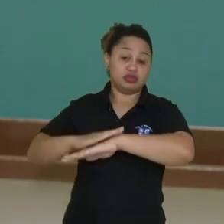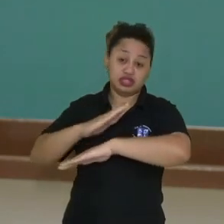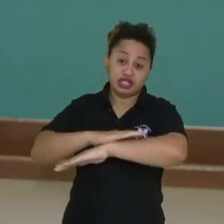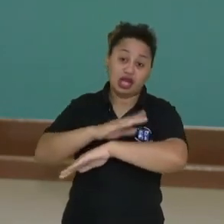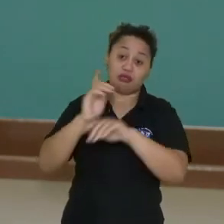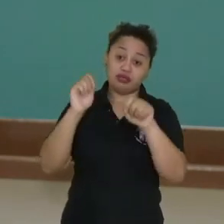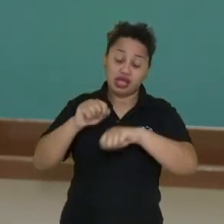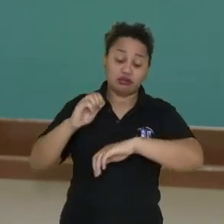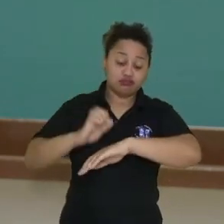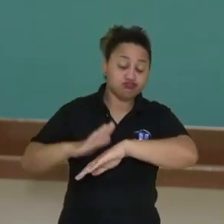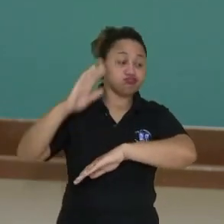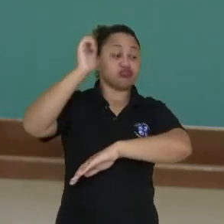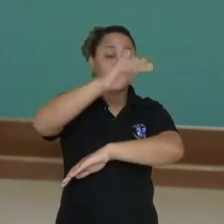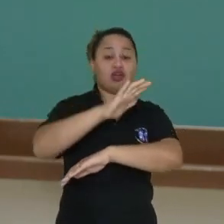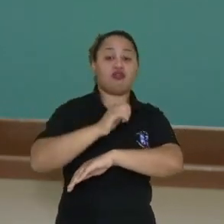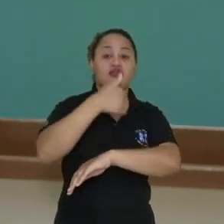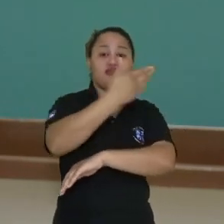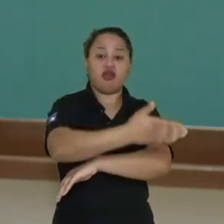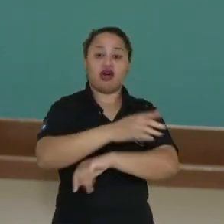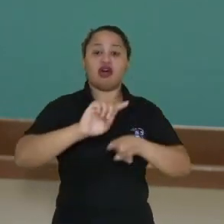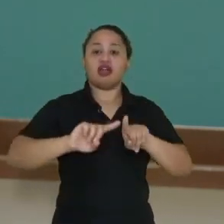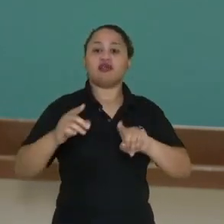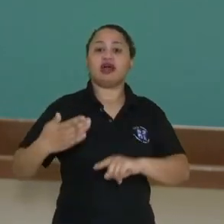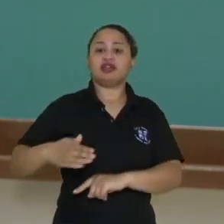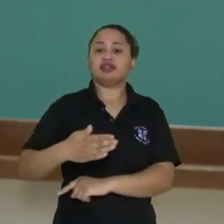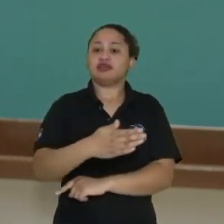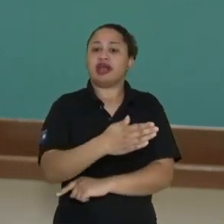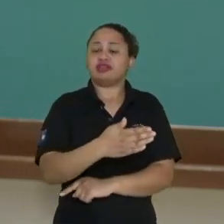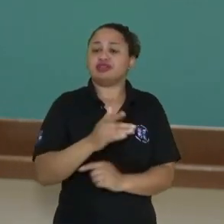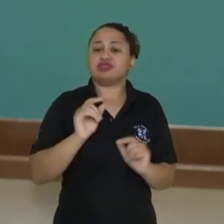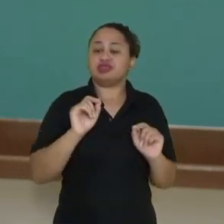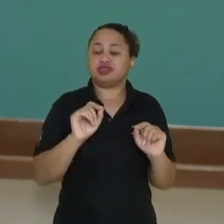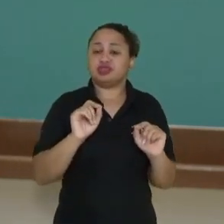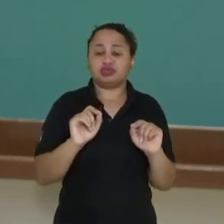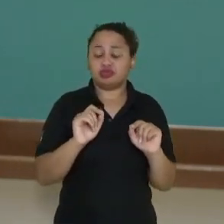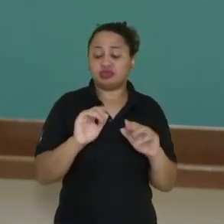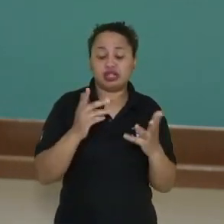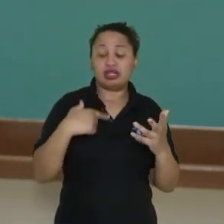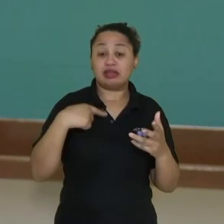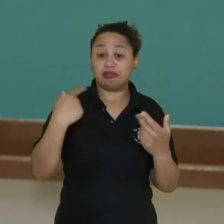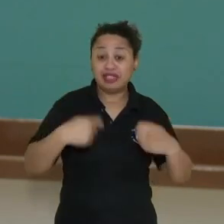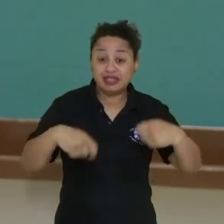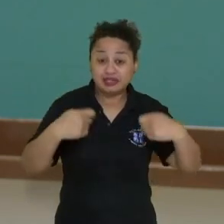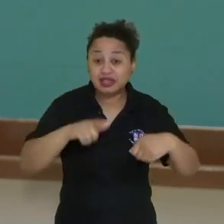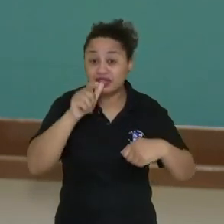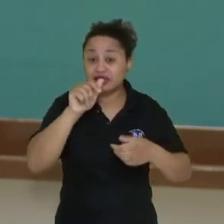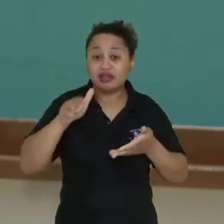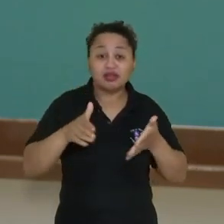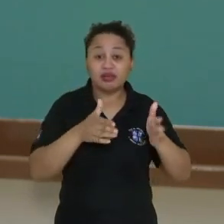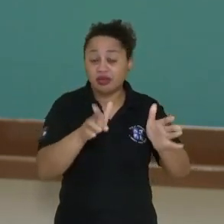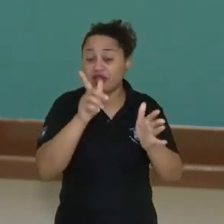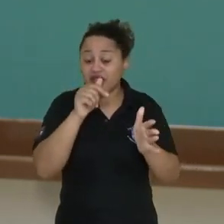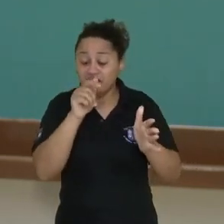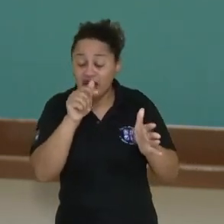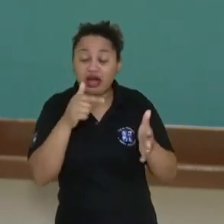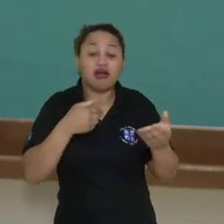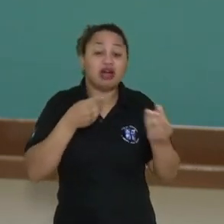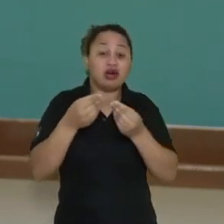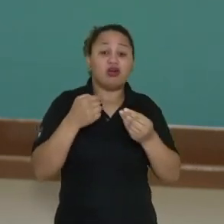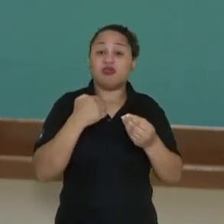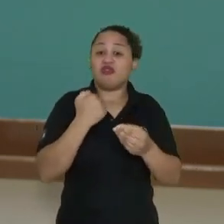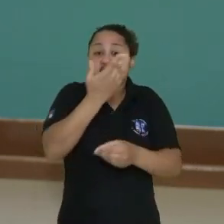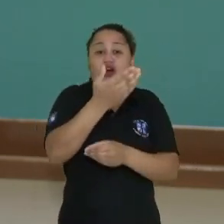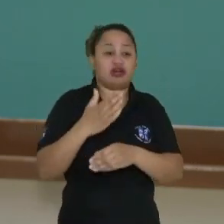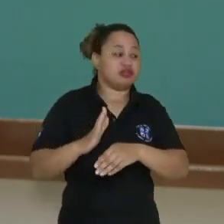você imagine peixes que têm totalmente respiração branquial, eles não vão conseguir respirar fora.